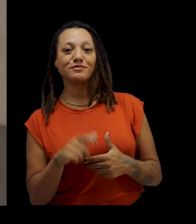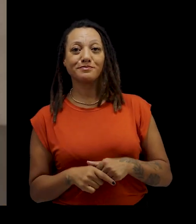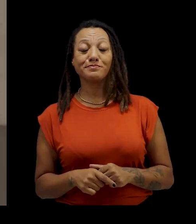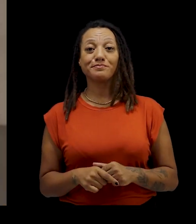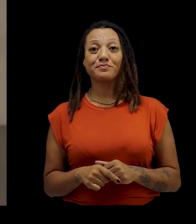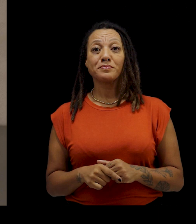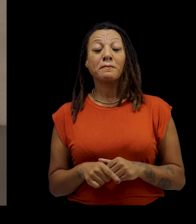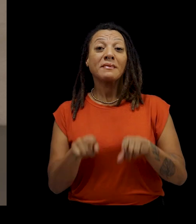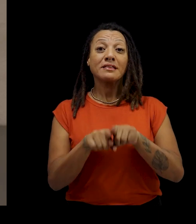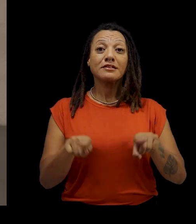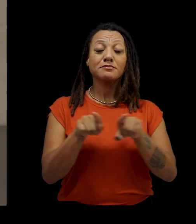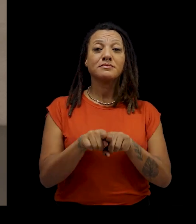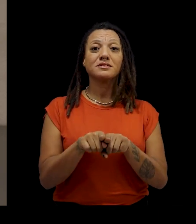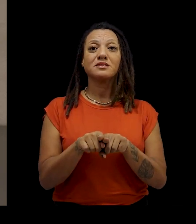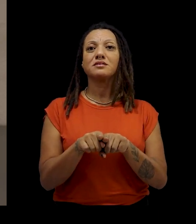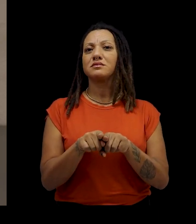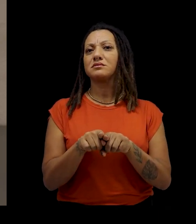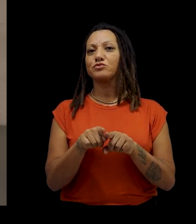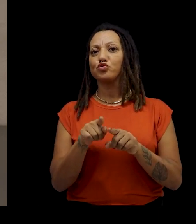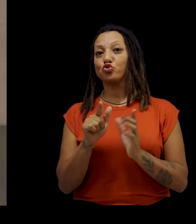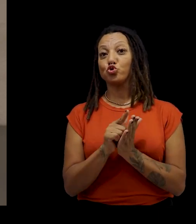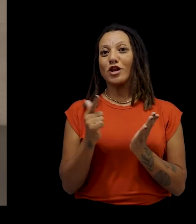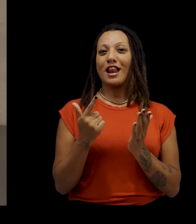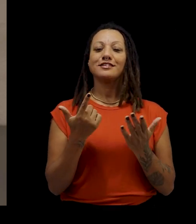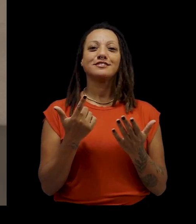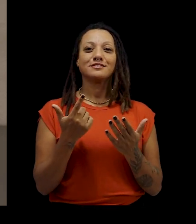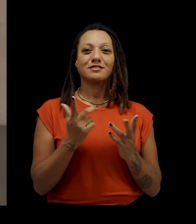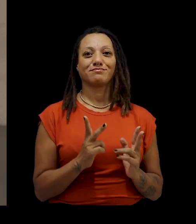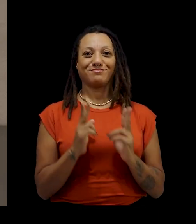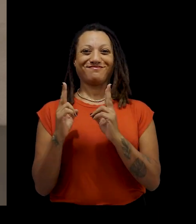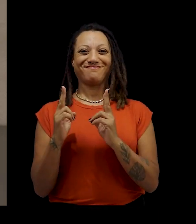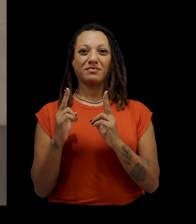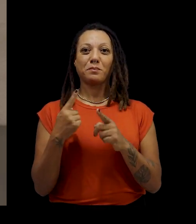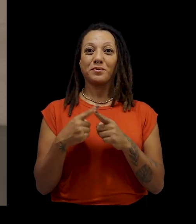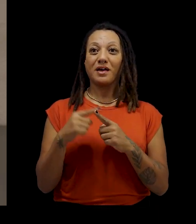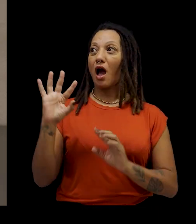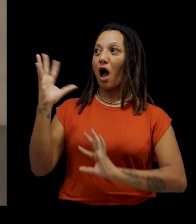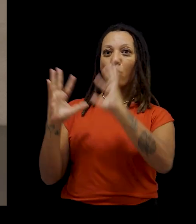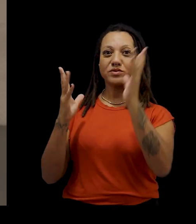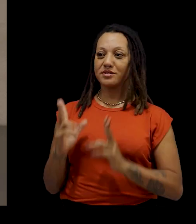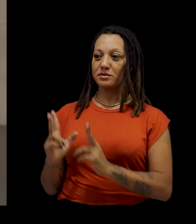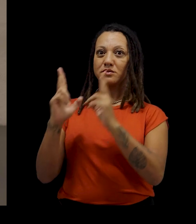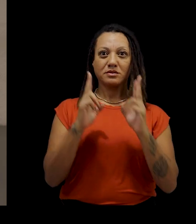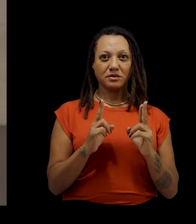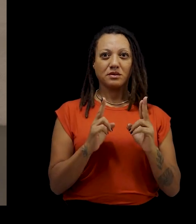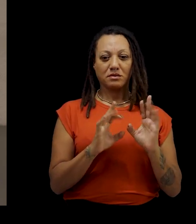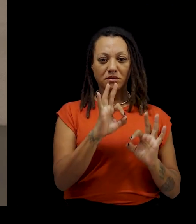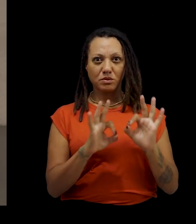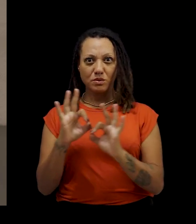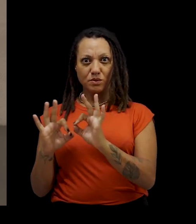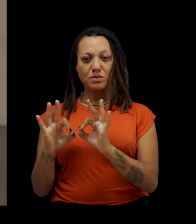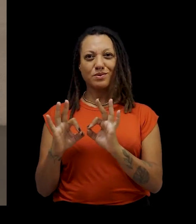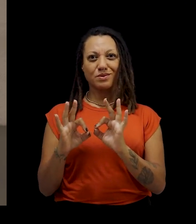né? E eu acho que assim como um jornalista faz um recorte dos fatos